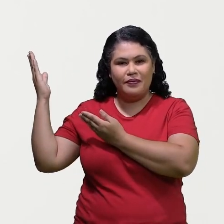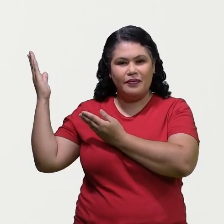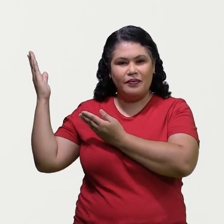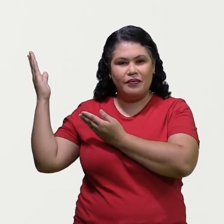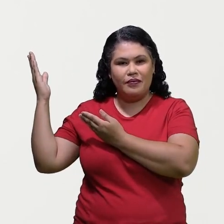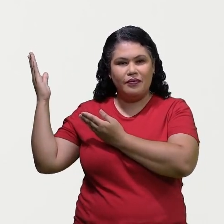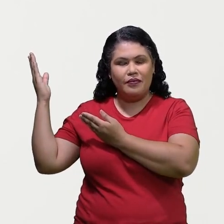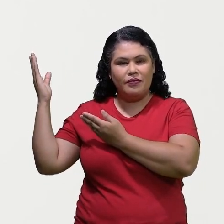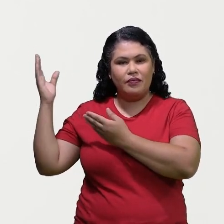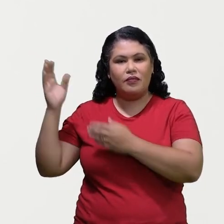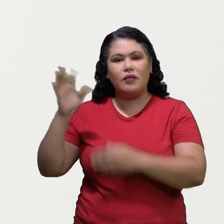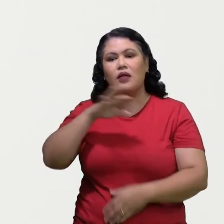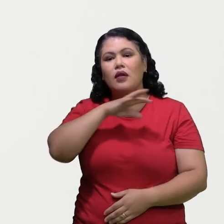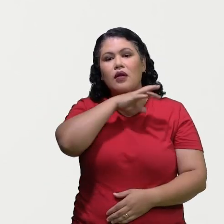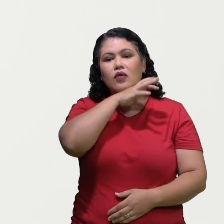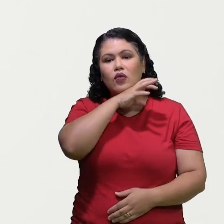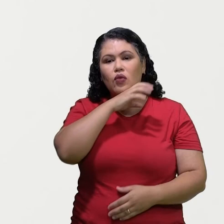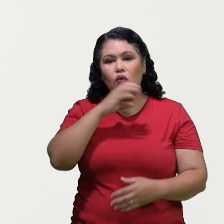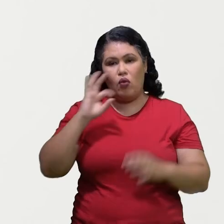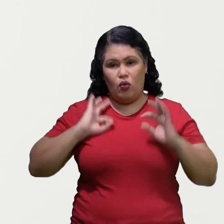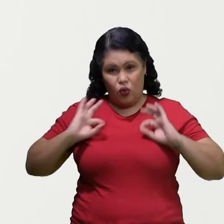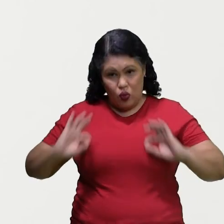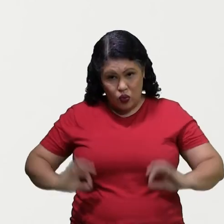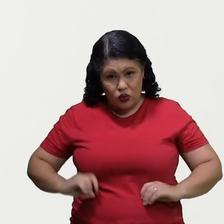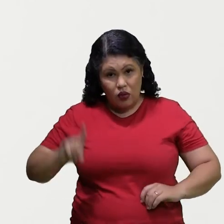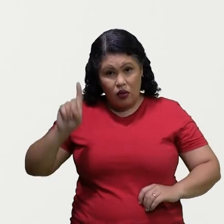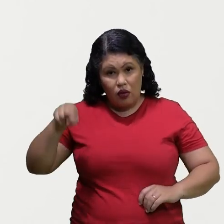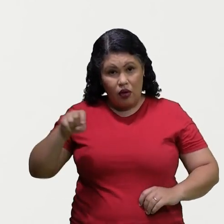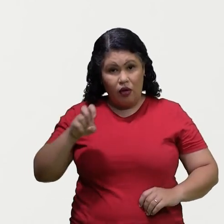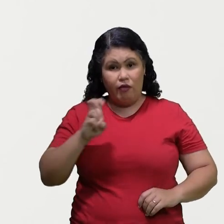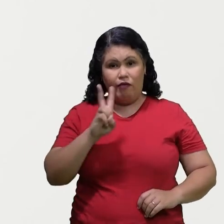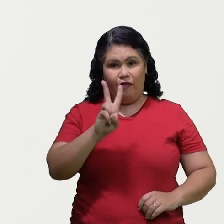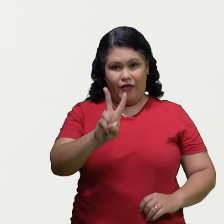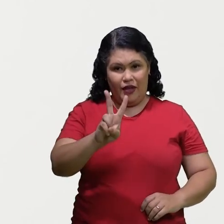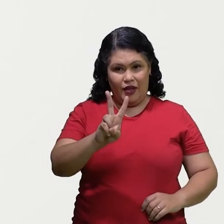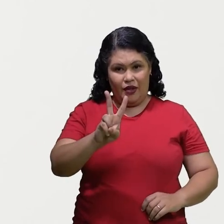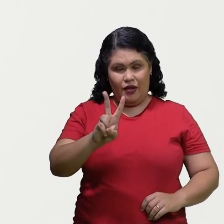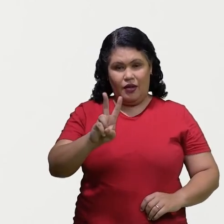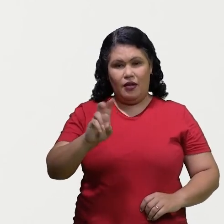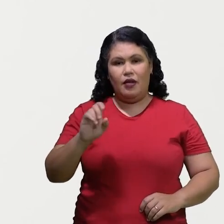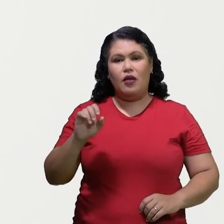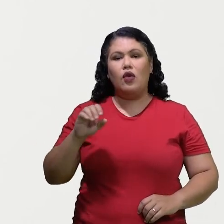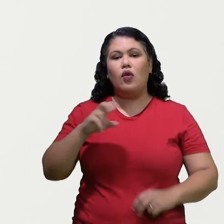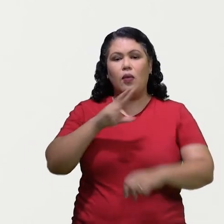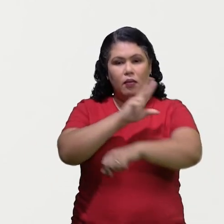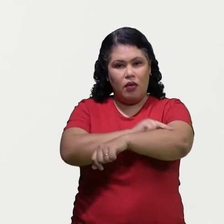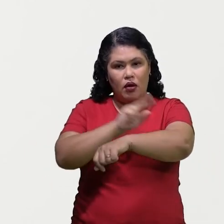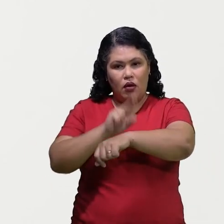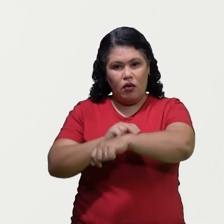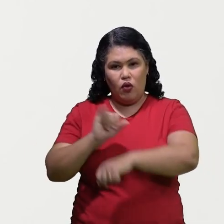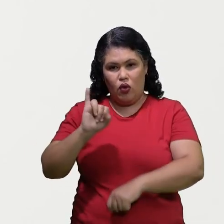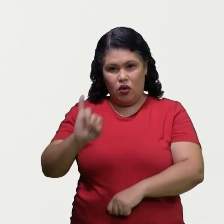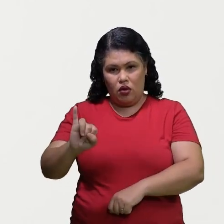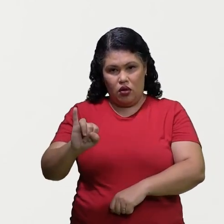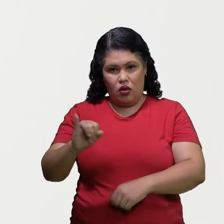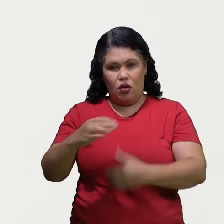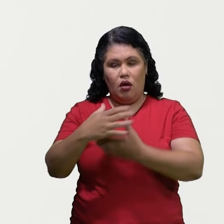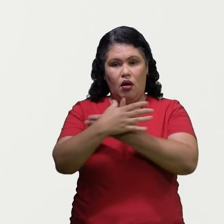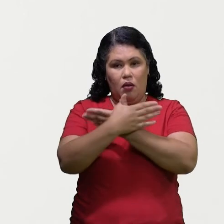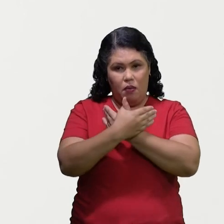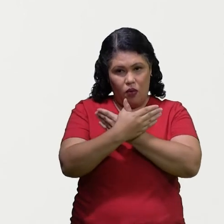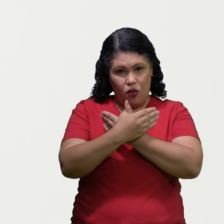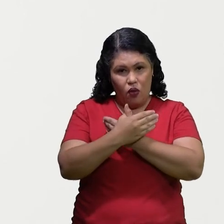Olha, onça, vertebrado. Gafanhoto, invertebrado. Borboleta, invertebrado. E o